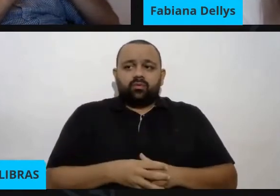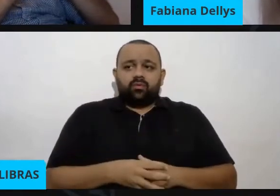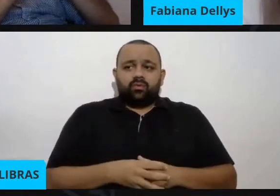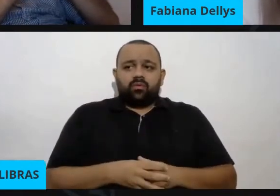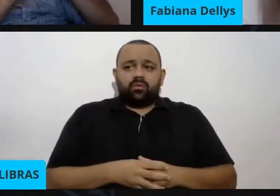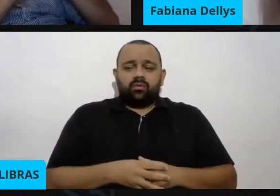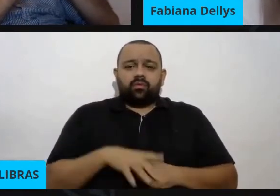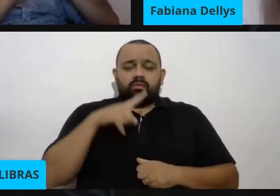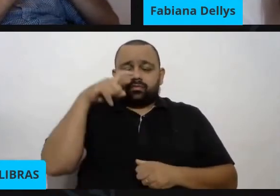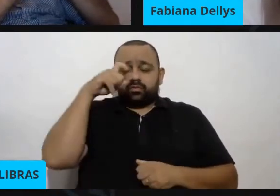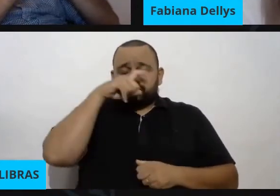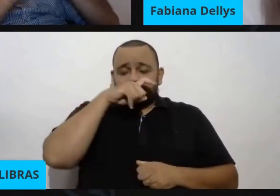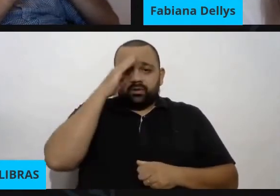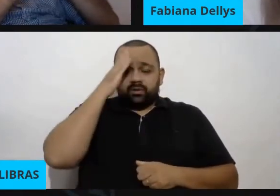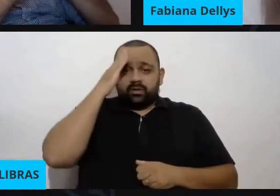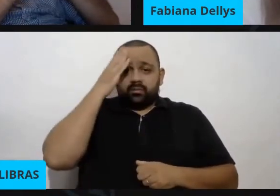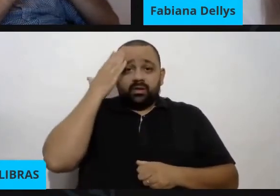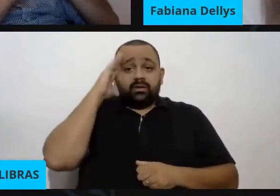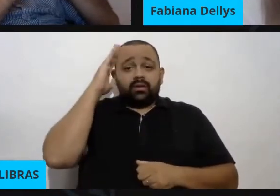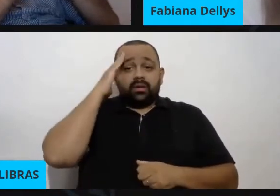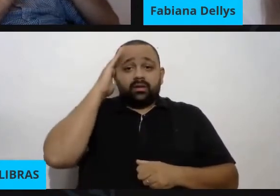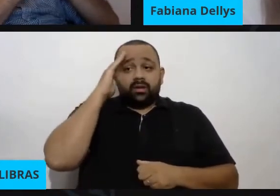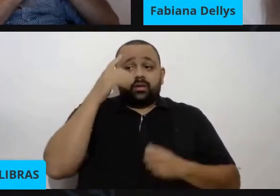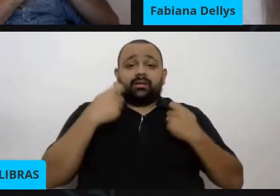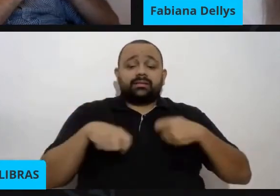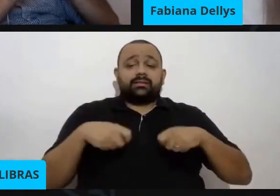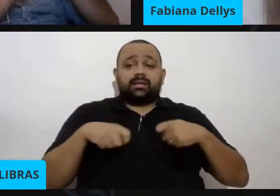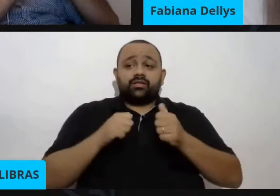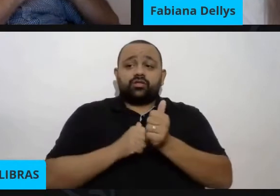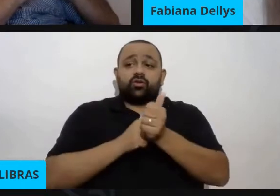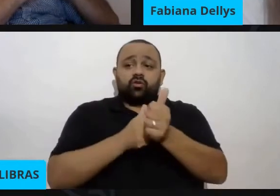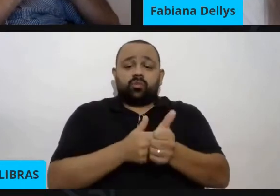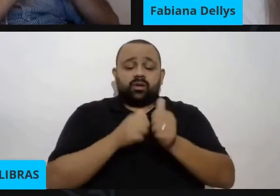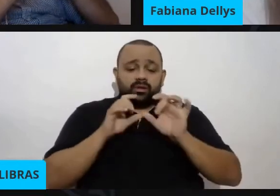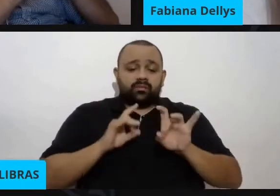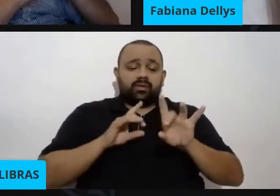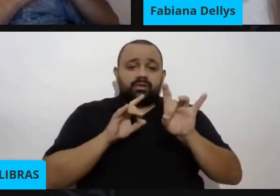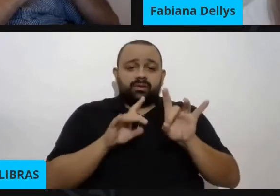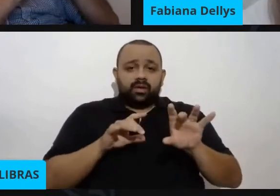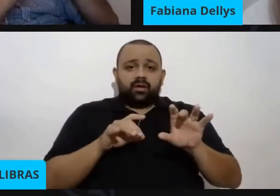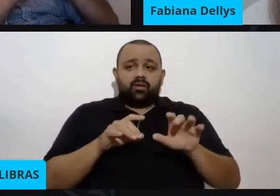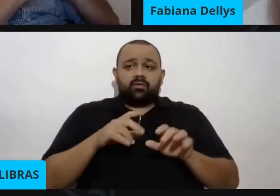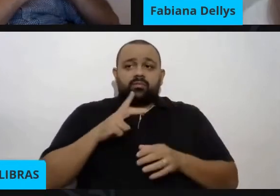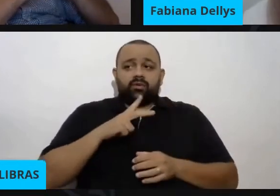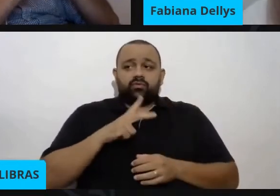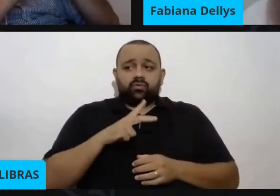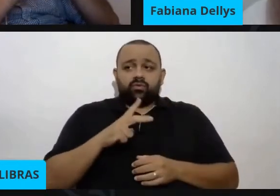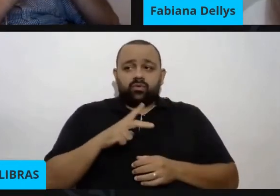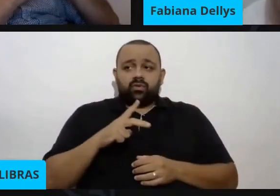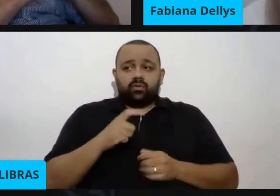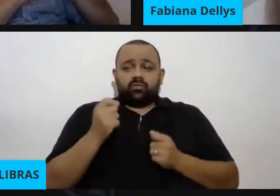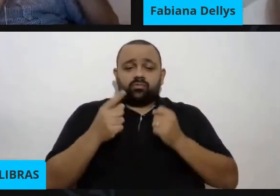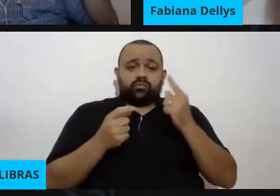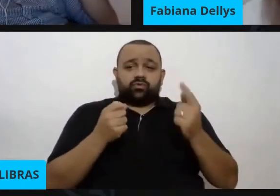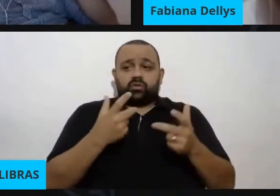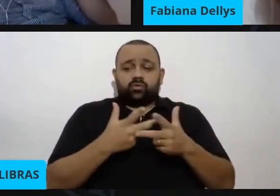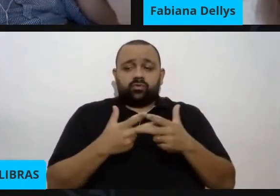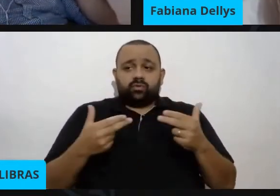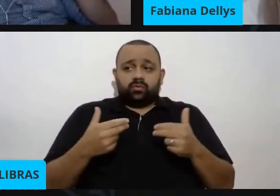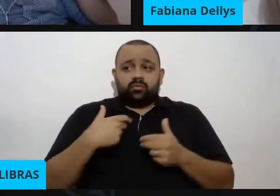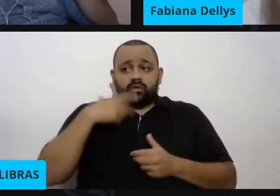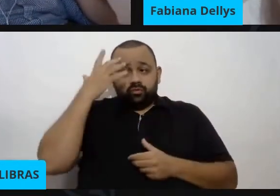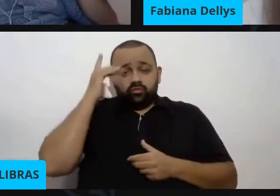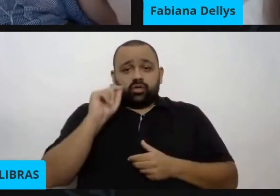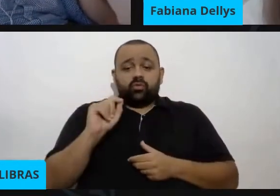dificuldade muito grande em compreender a necessidade de acompanhamento especializado individual em determinados casos, mas não